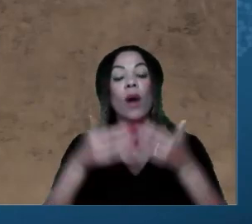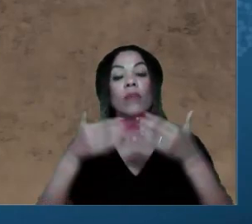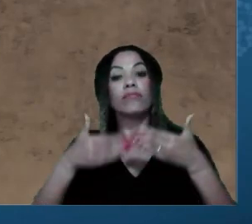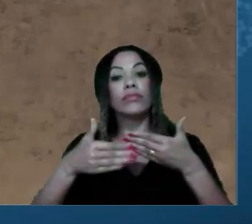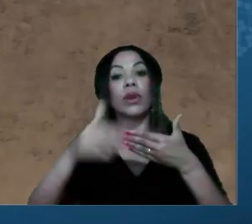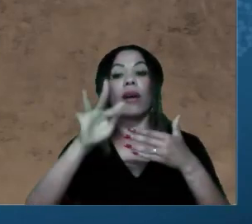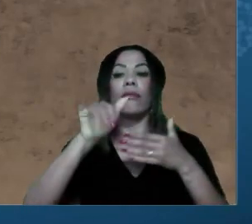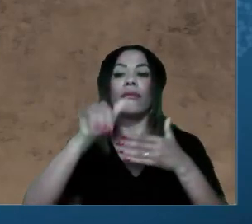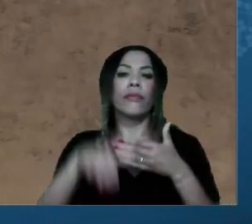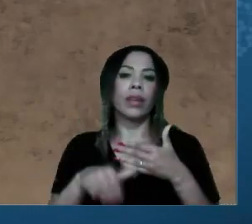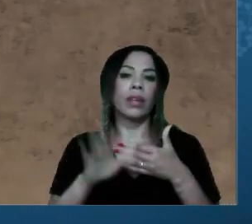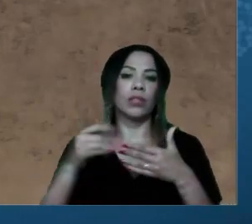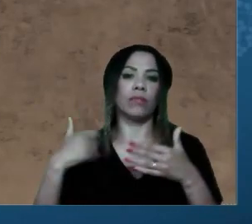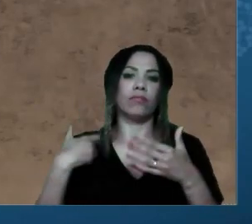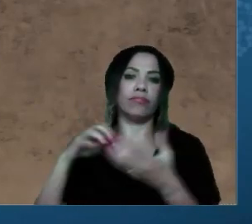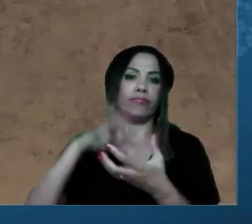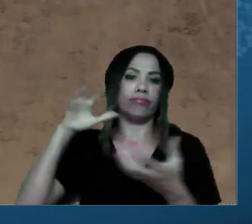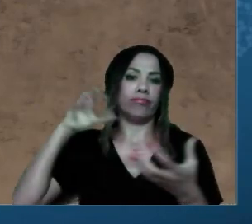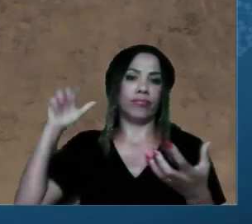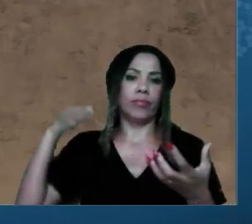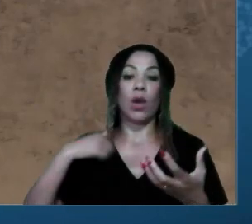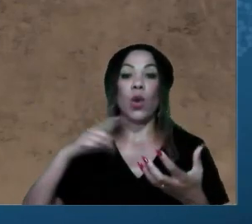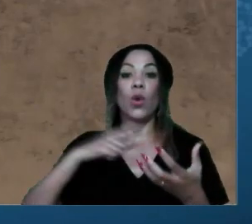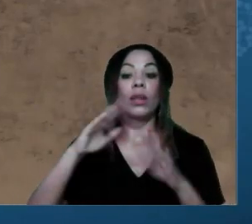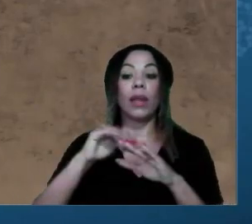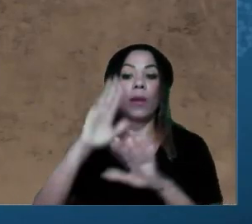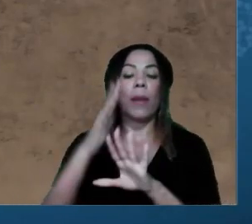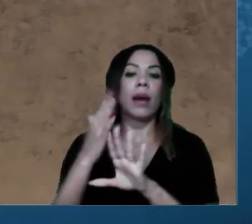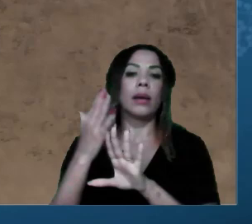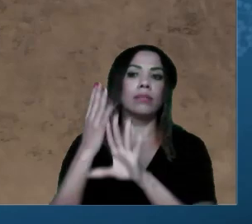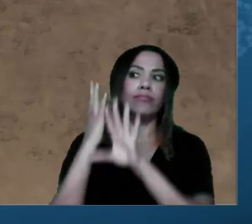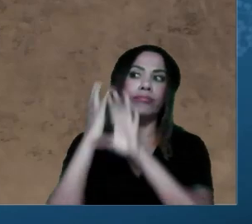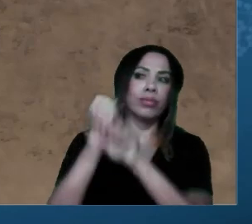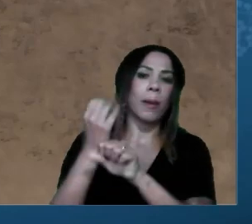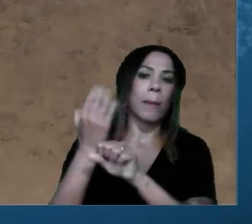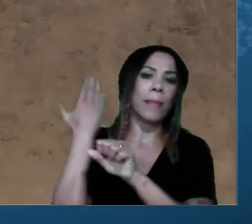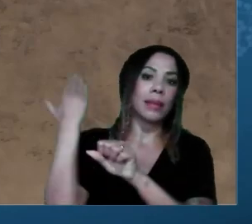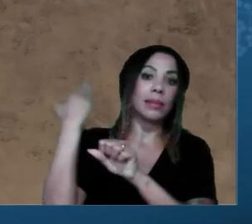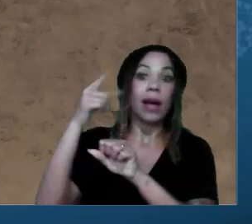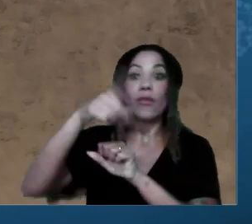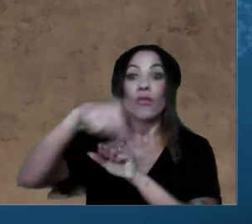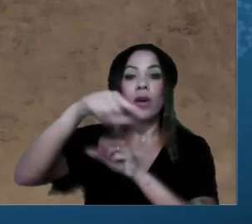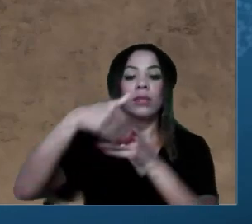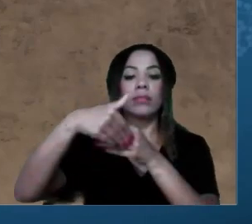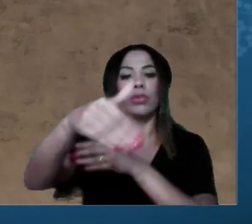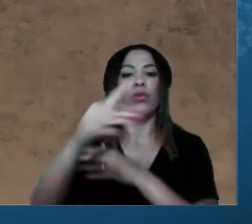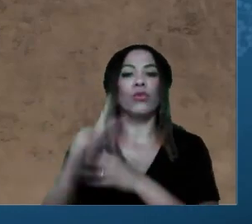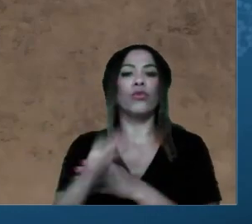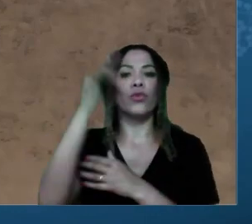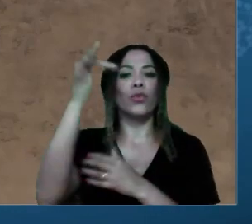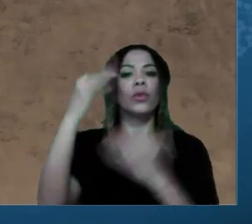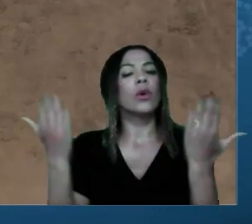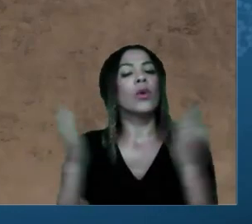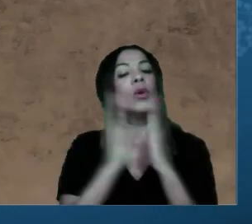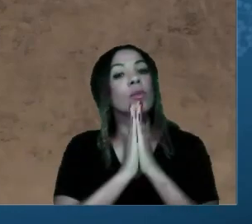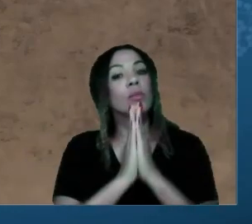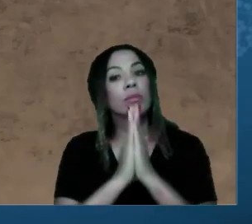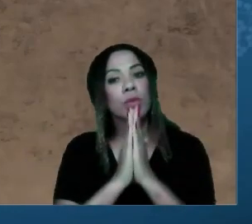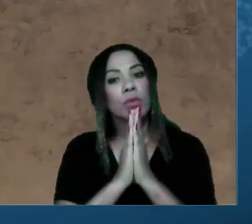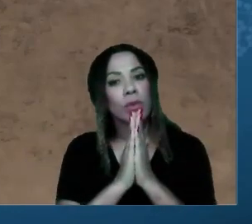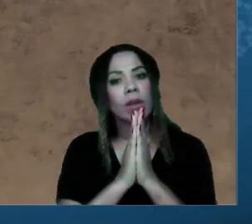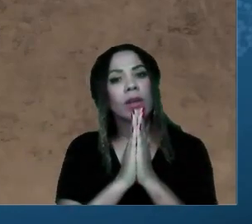aqui. Eu tenho mais passado do que futuro, vocês têm um futuro pela frente. Então, por favor, peguem